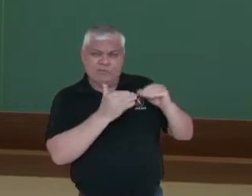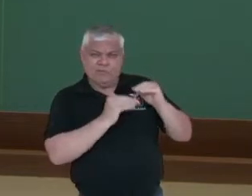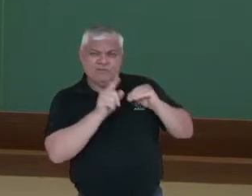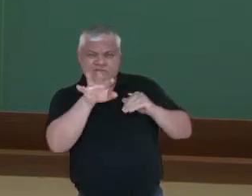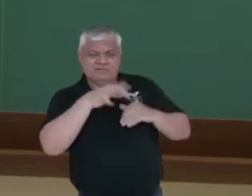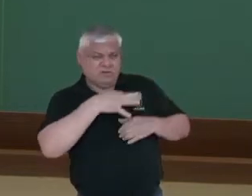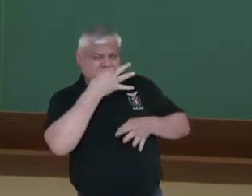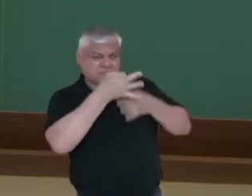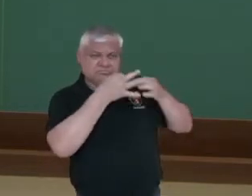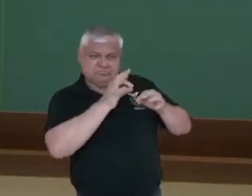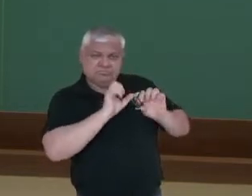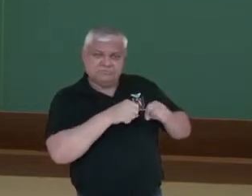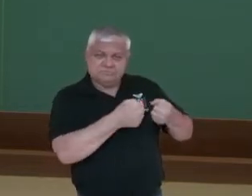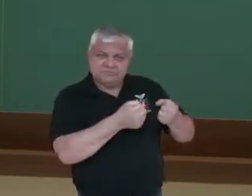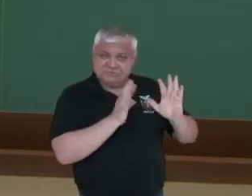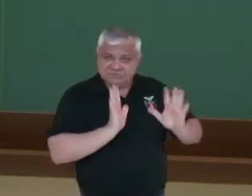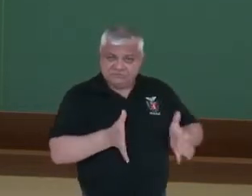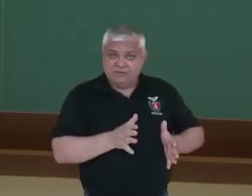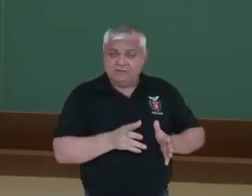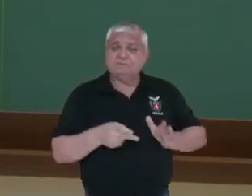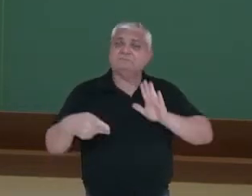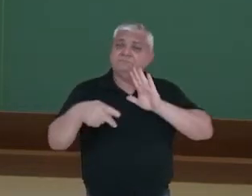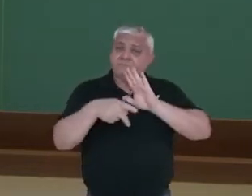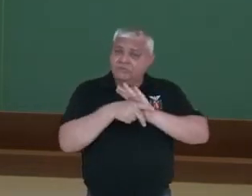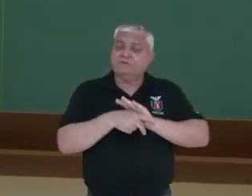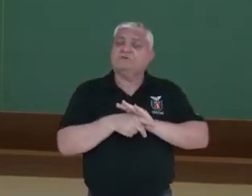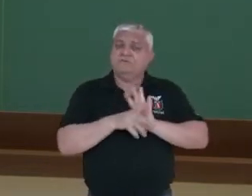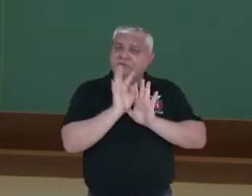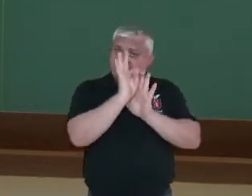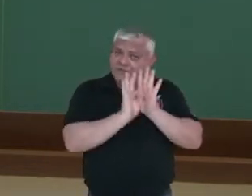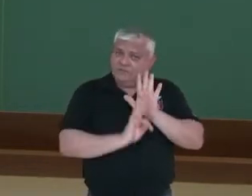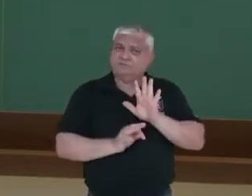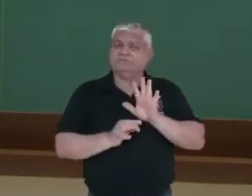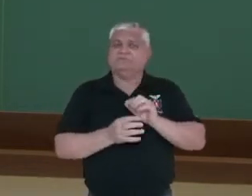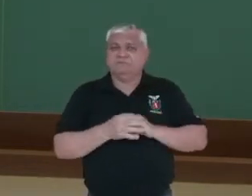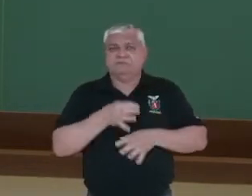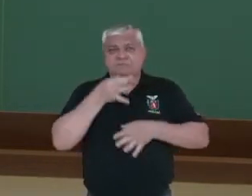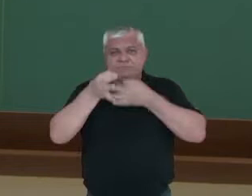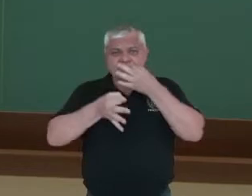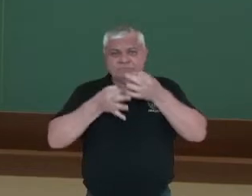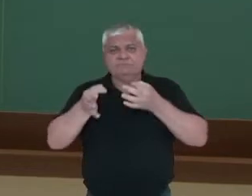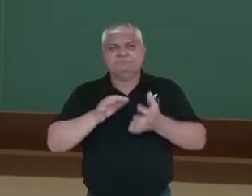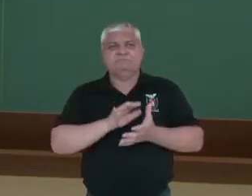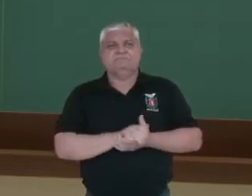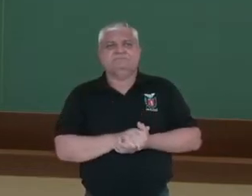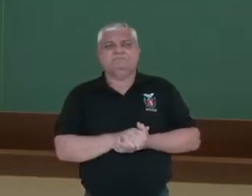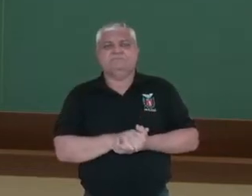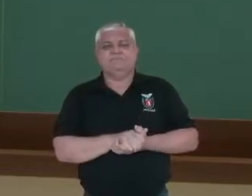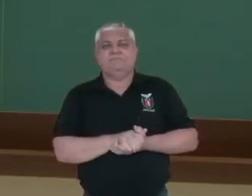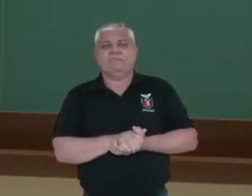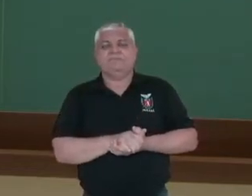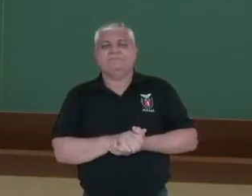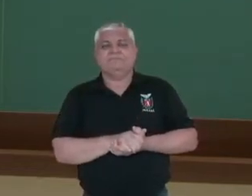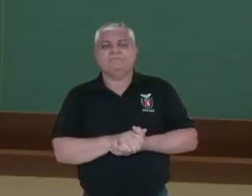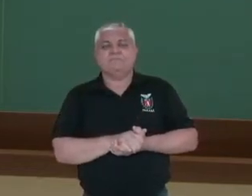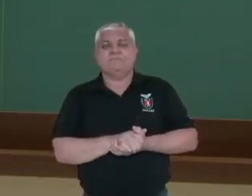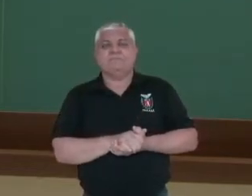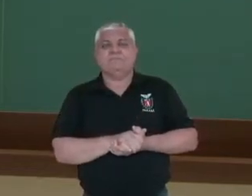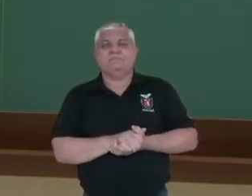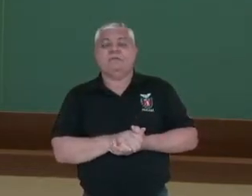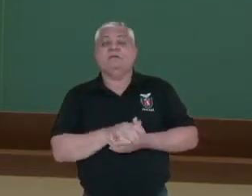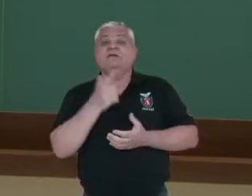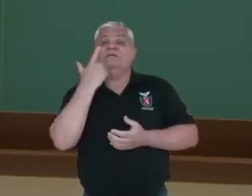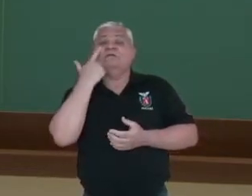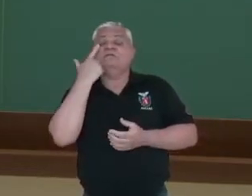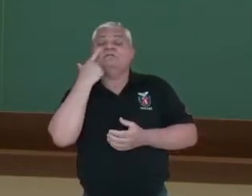pensou nisso? Tudo isso faz parte, então, de textos argumentativos, da discussão. Então, a gente vai ver, agora sim, vai ver o